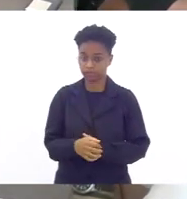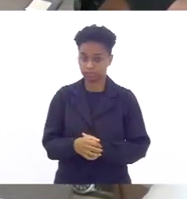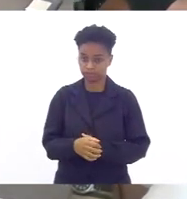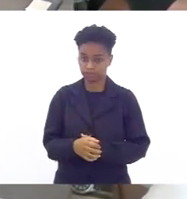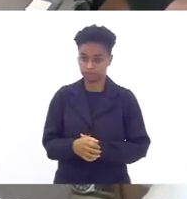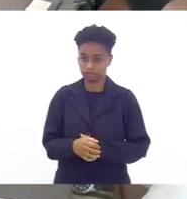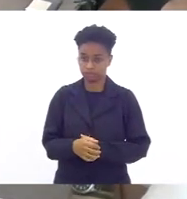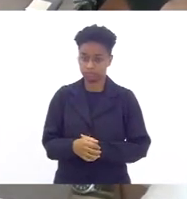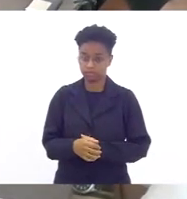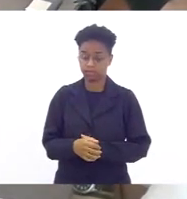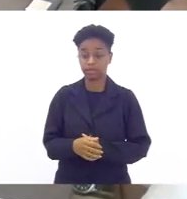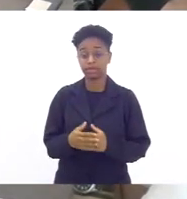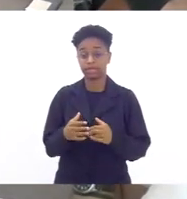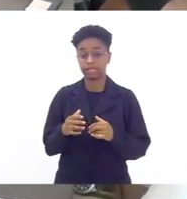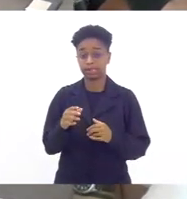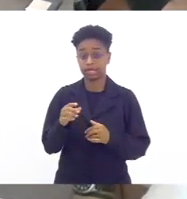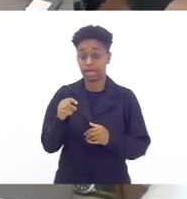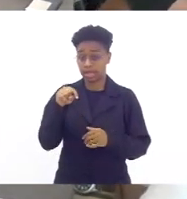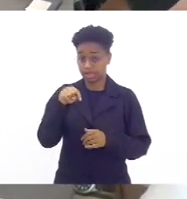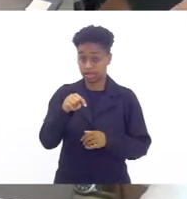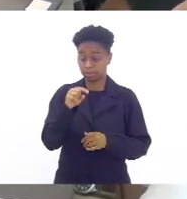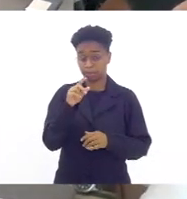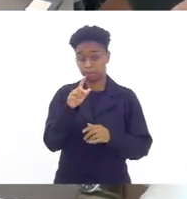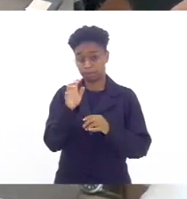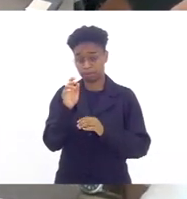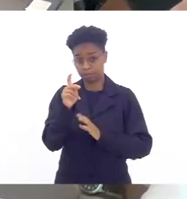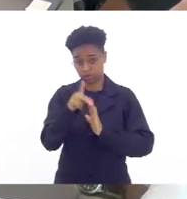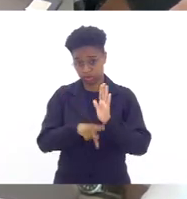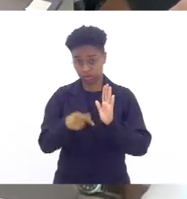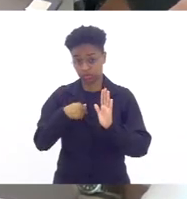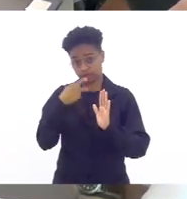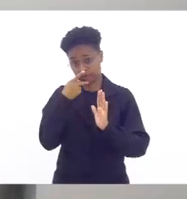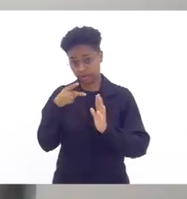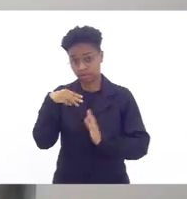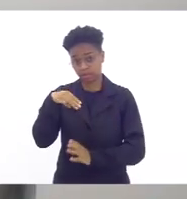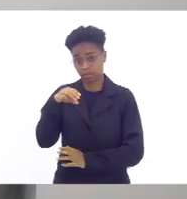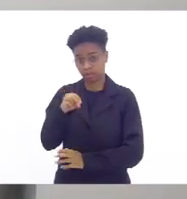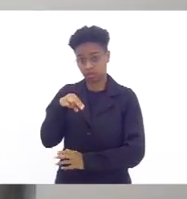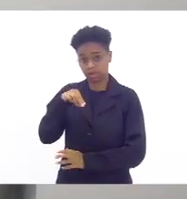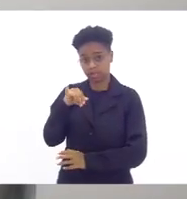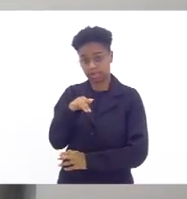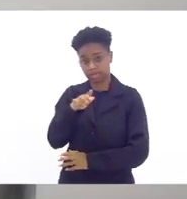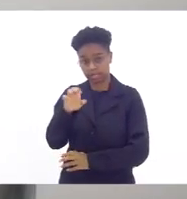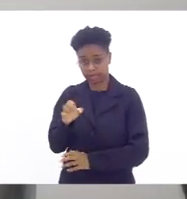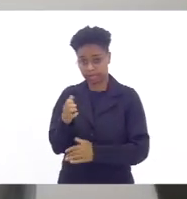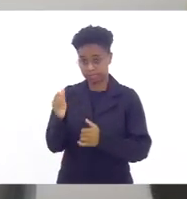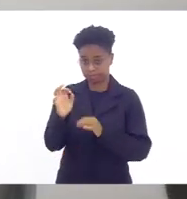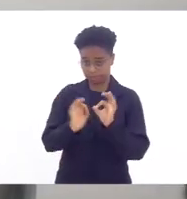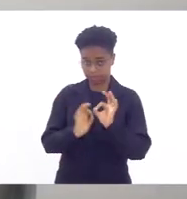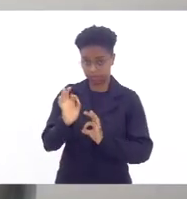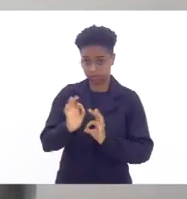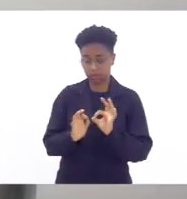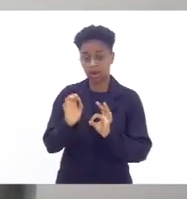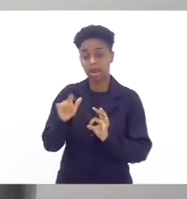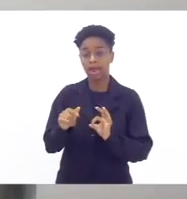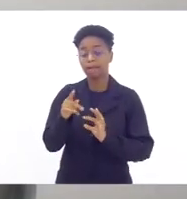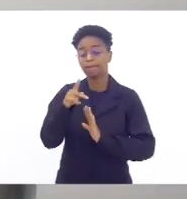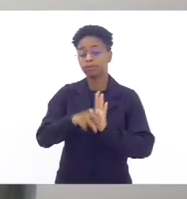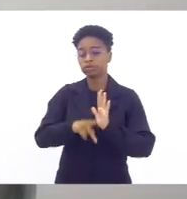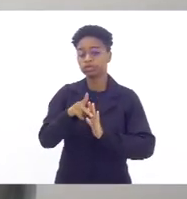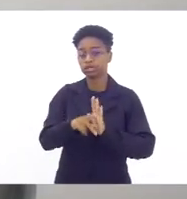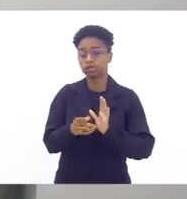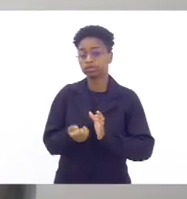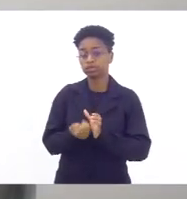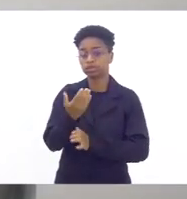acesso esse projeto que eu falei que a Monique foi uma das que preparou é um projeto de 2020